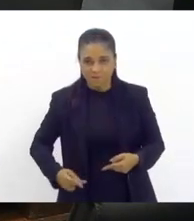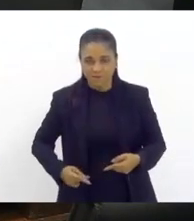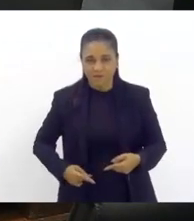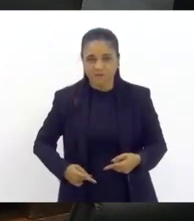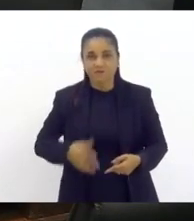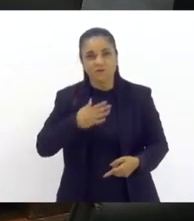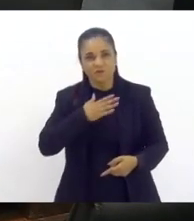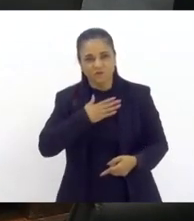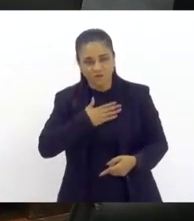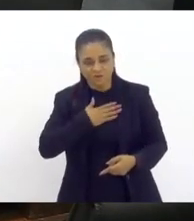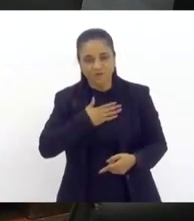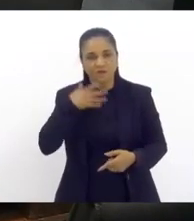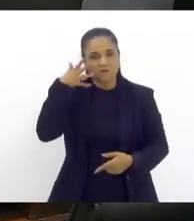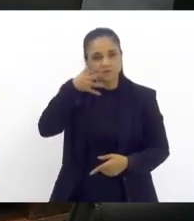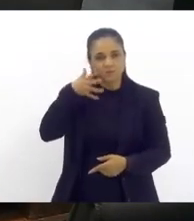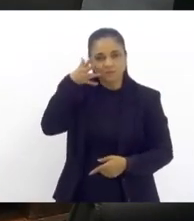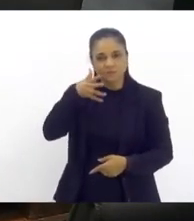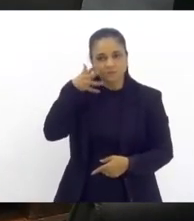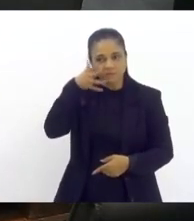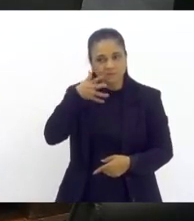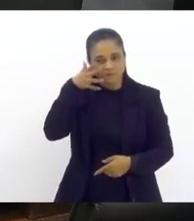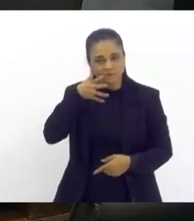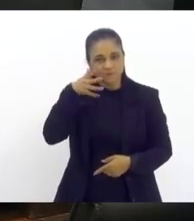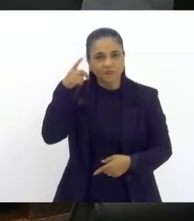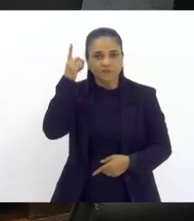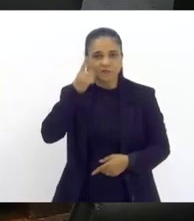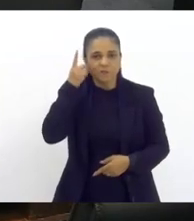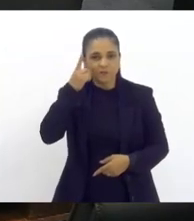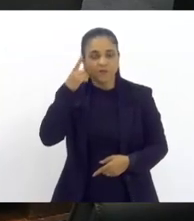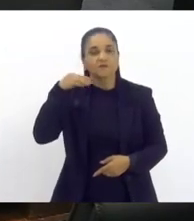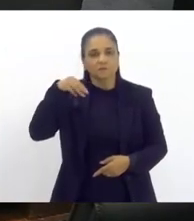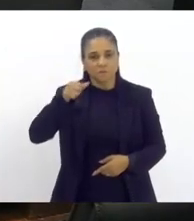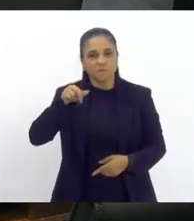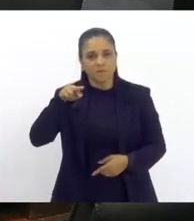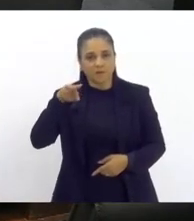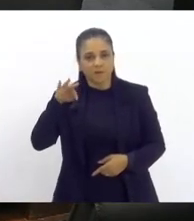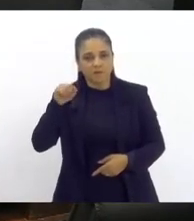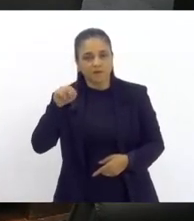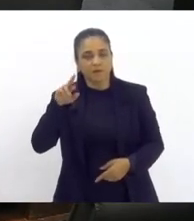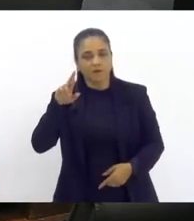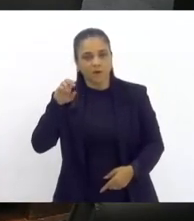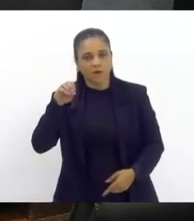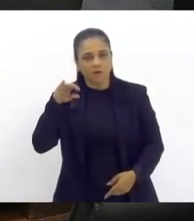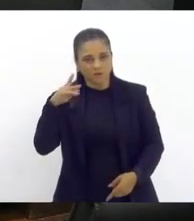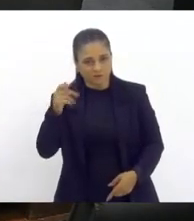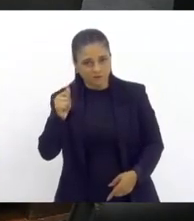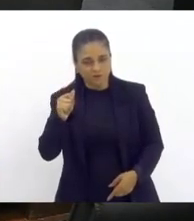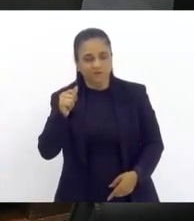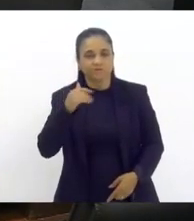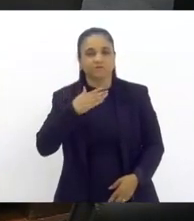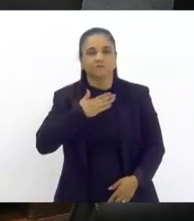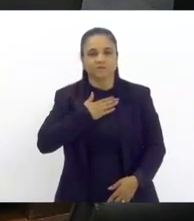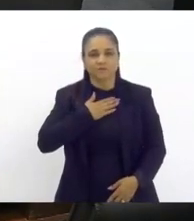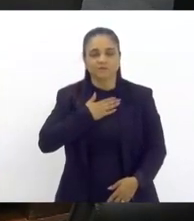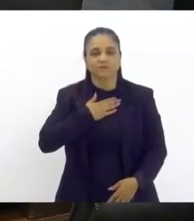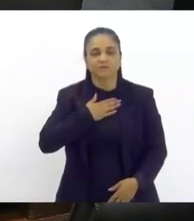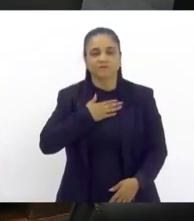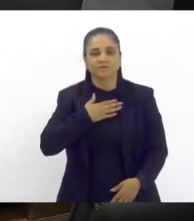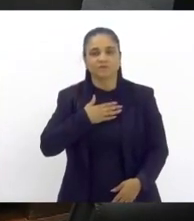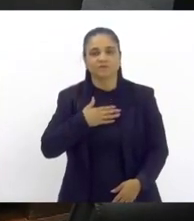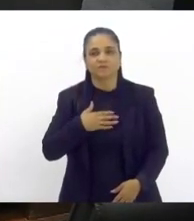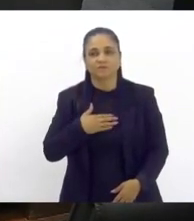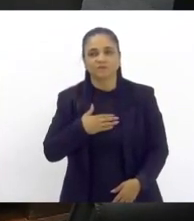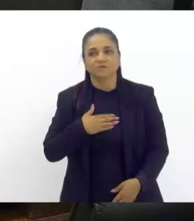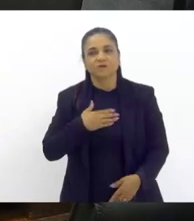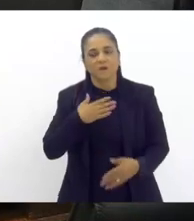gostei muito do pronunciamento da deputada Marta Rocha. Quero dizer que estou junto, apoio o que ela falou ali. Gênero 1 e grau.